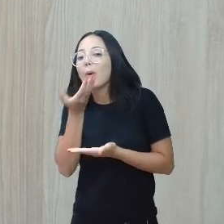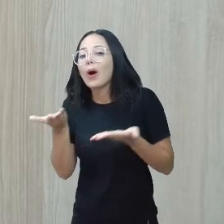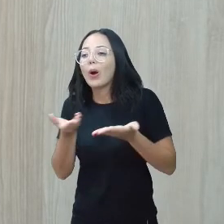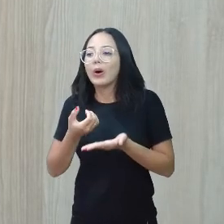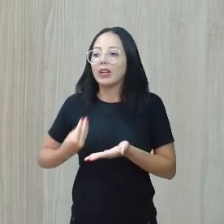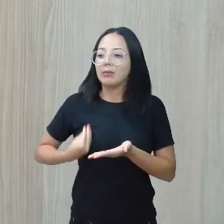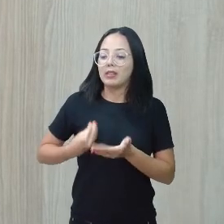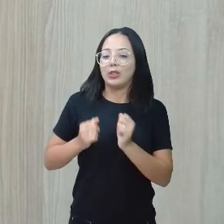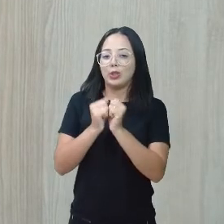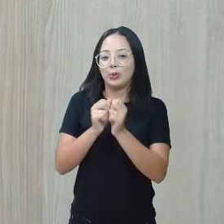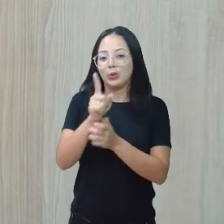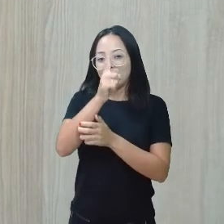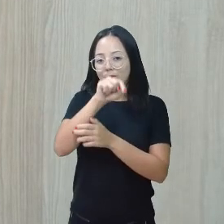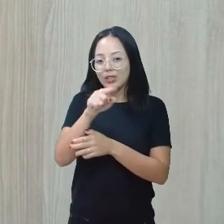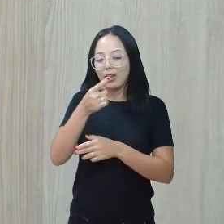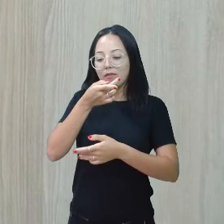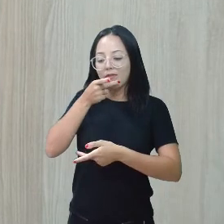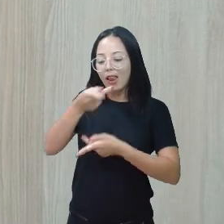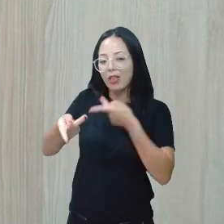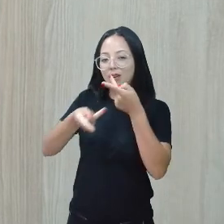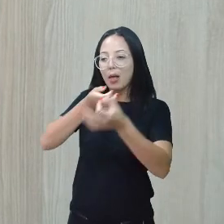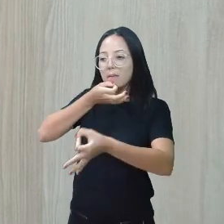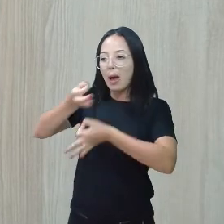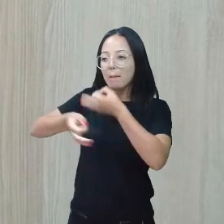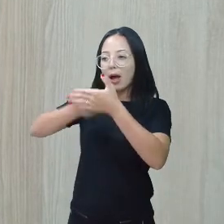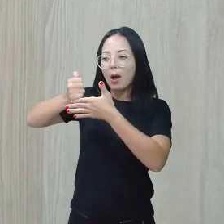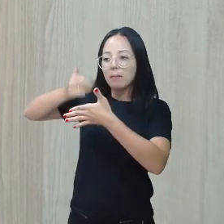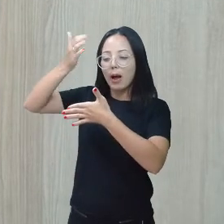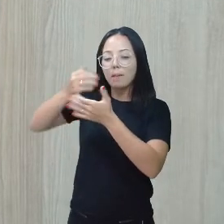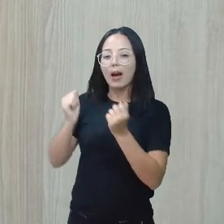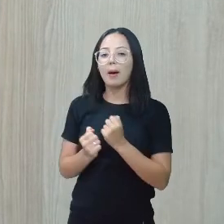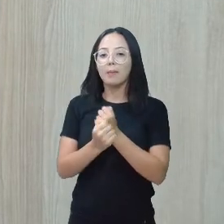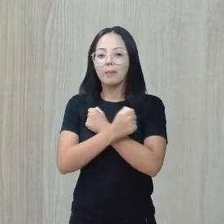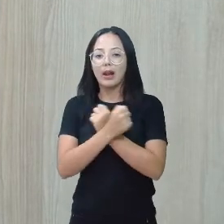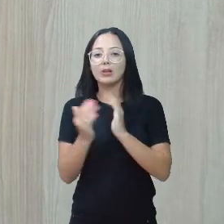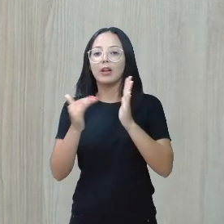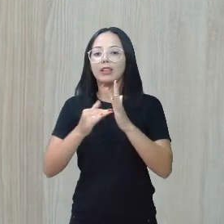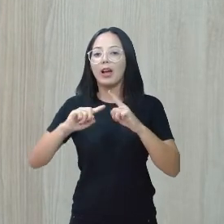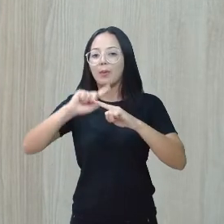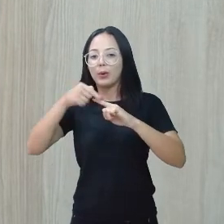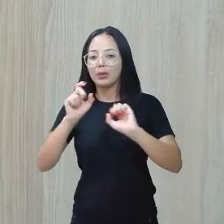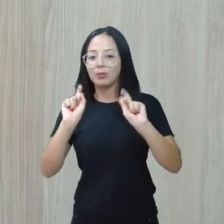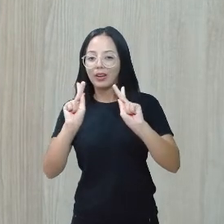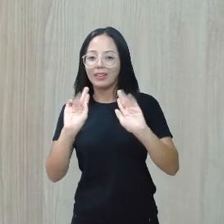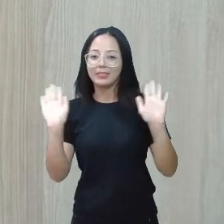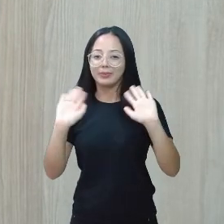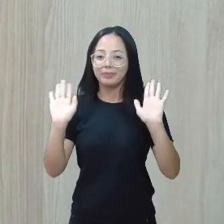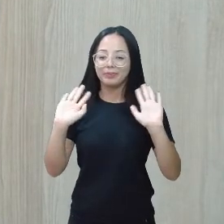com vocês, não é? Vocês comentando aqui no chat. Um abração e até a próxima,